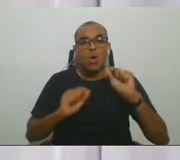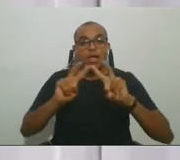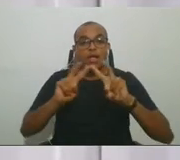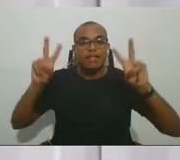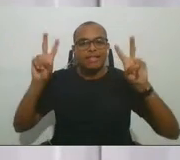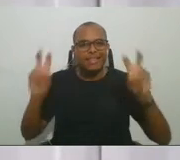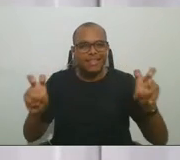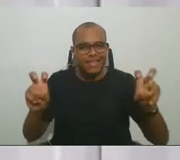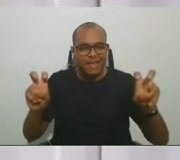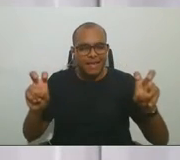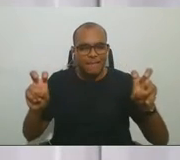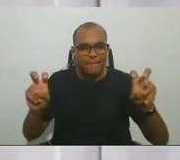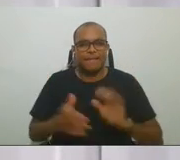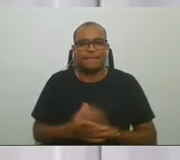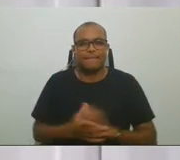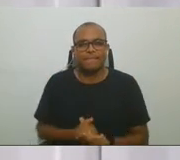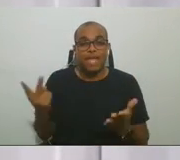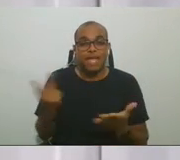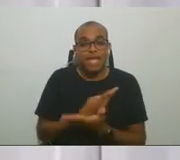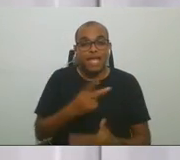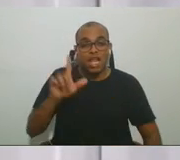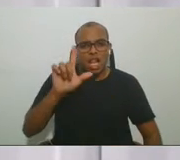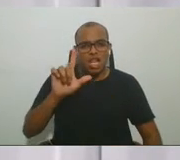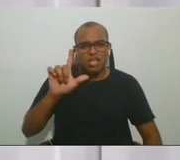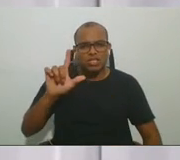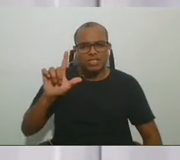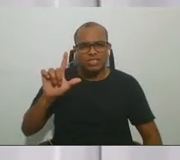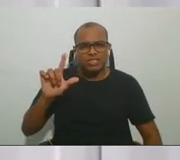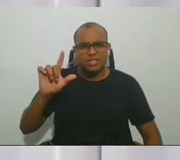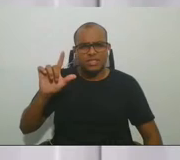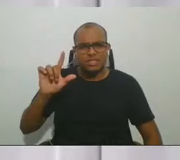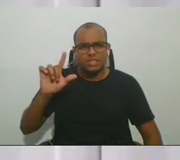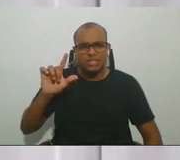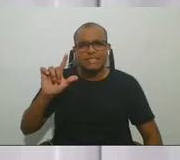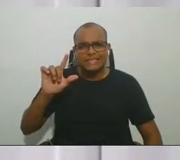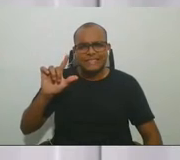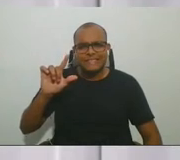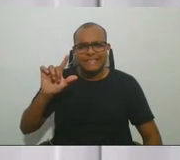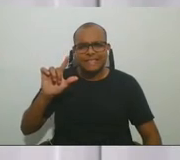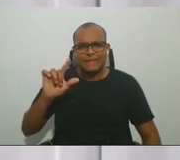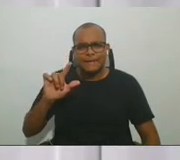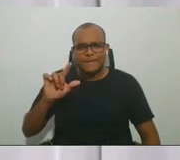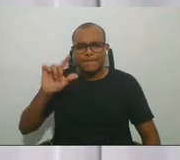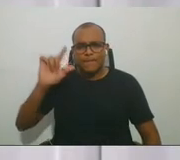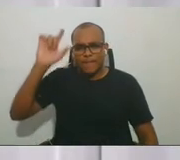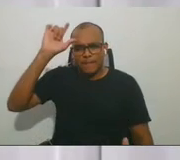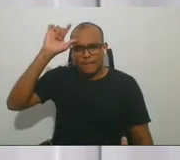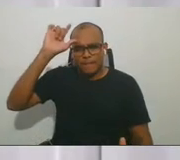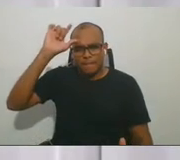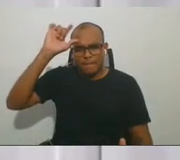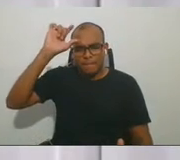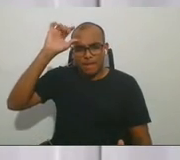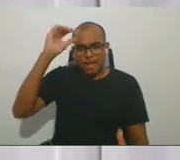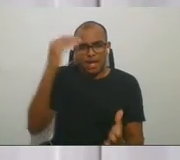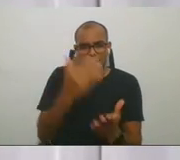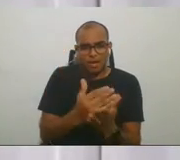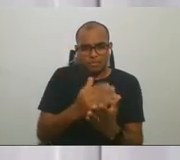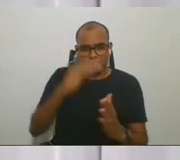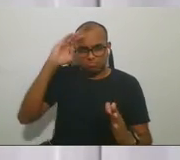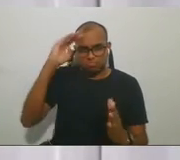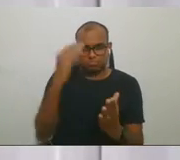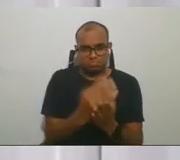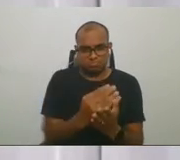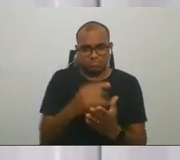certo deslize ideológico que apresenta, pelo menos no contexto da nossa América Latina, o uso